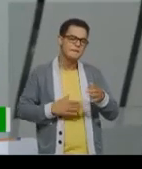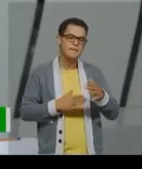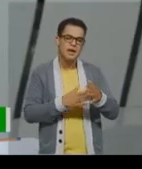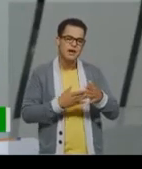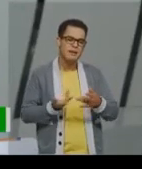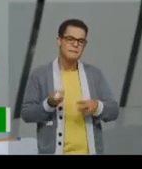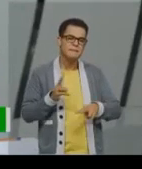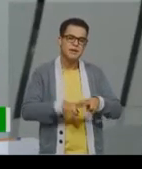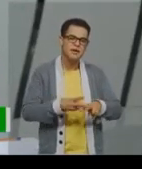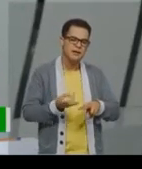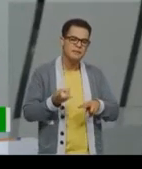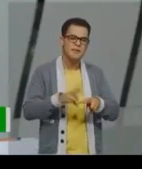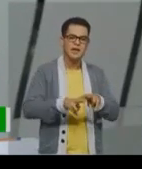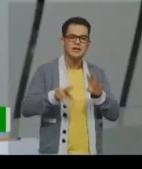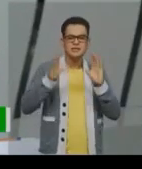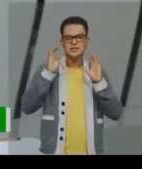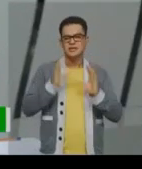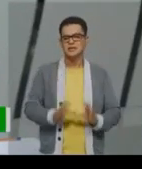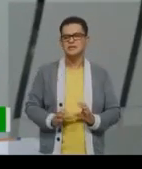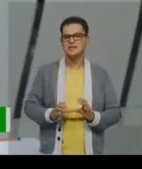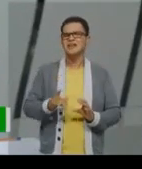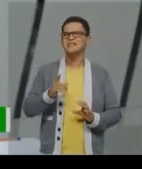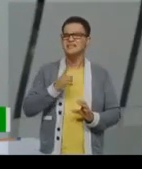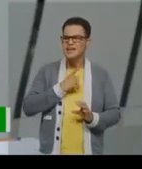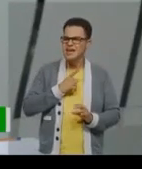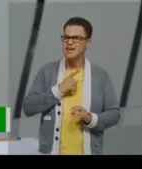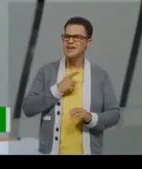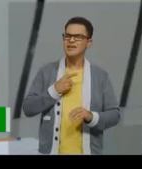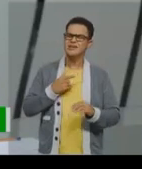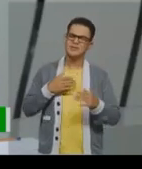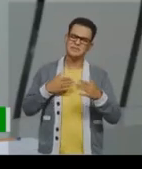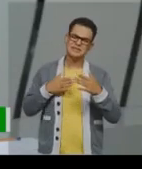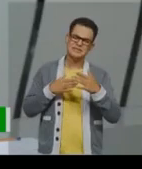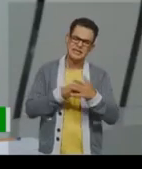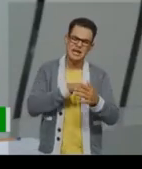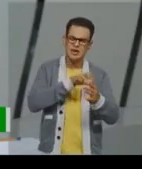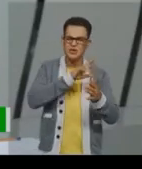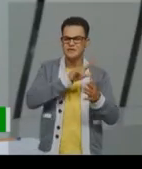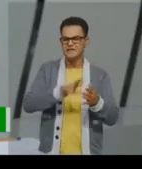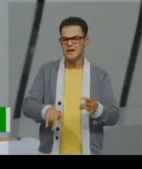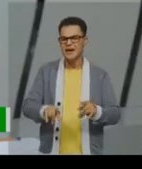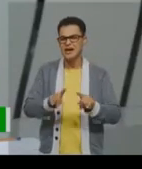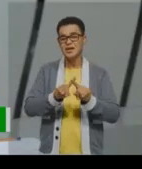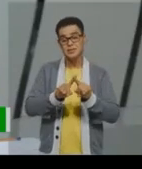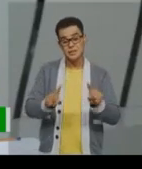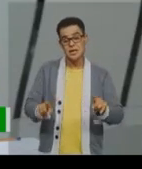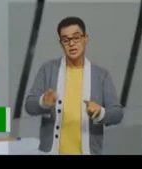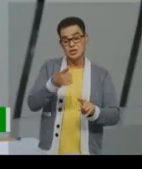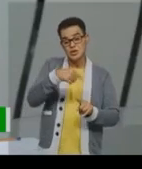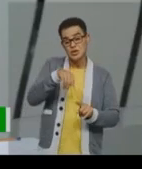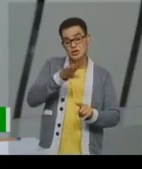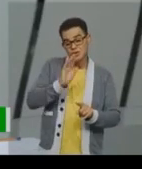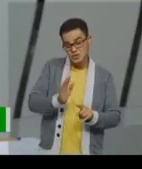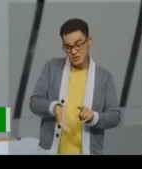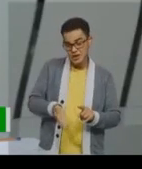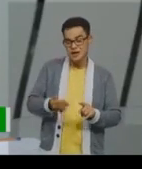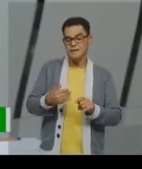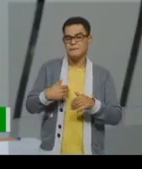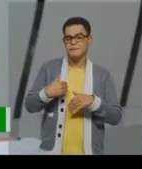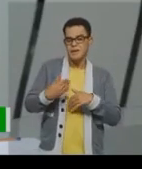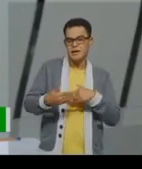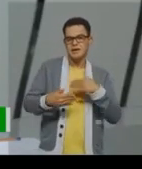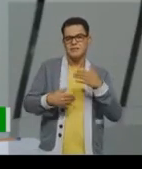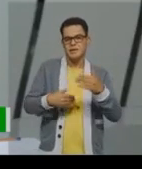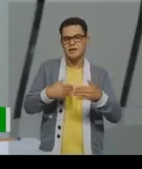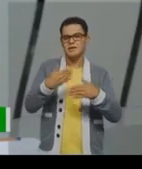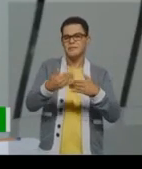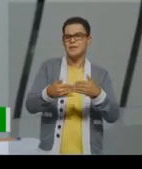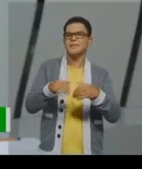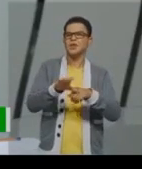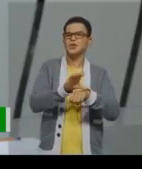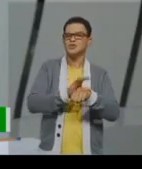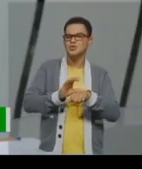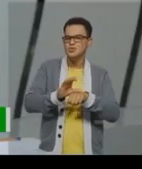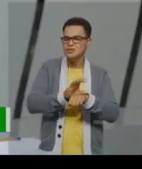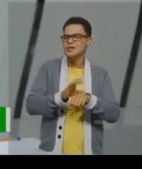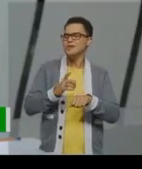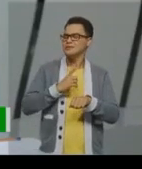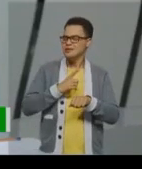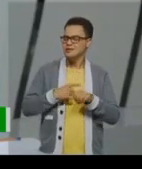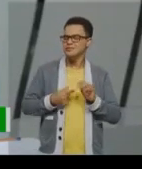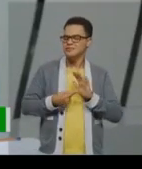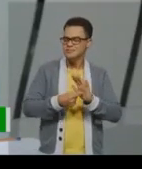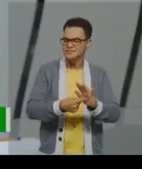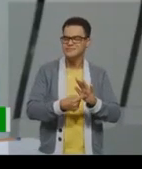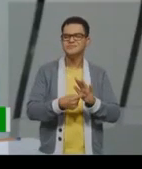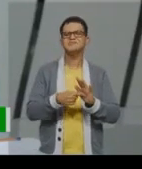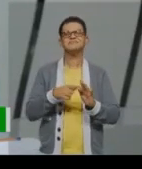temos vários, mas é importante dizer também que a gente já cresceu muito com relação a isso, né? A nossa Constituição está aí para mostrar, né? Há